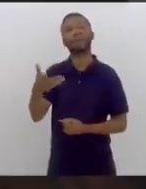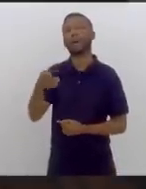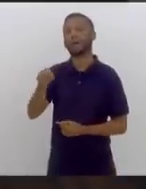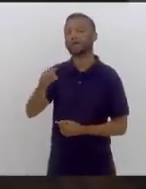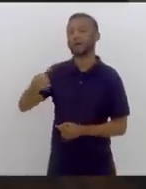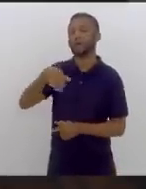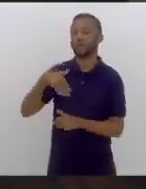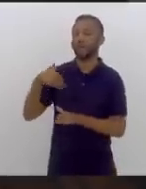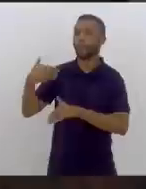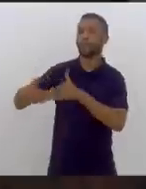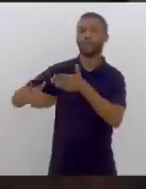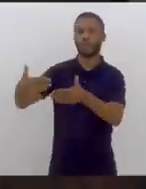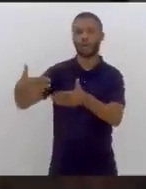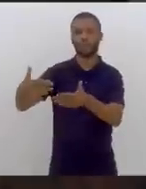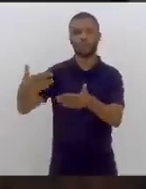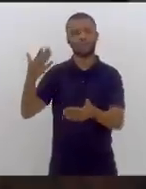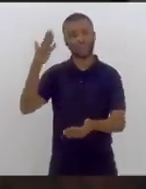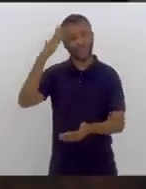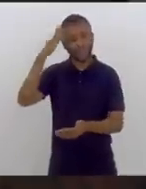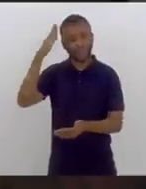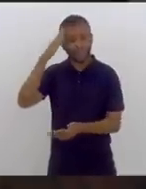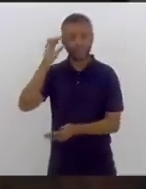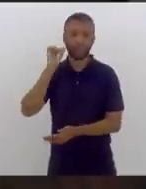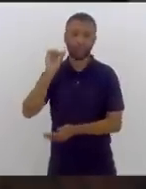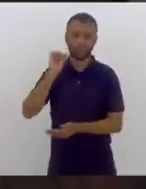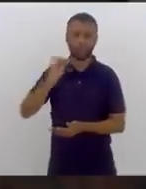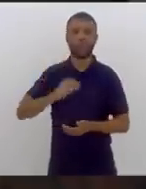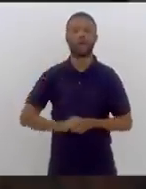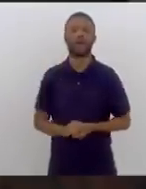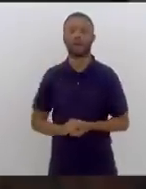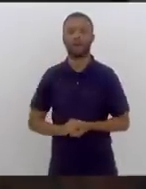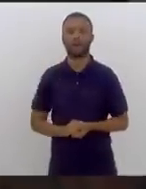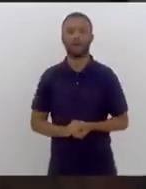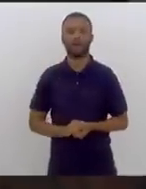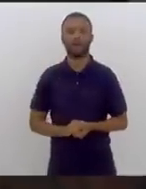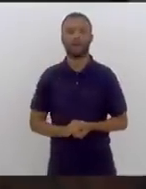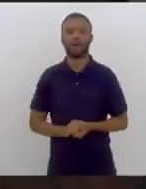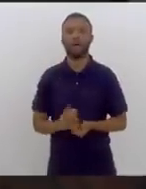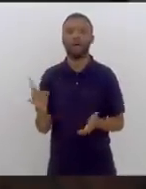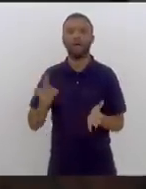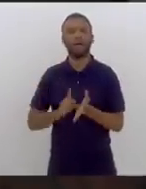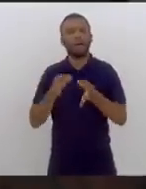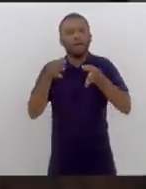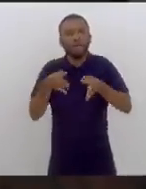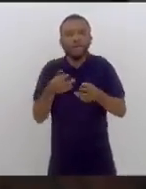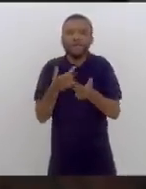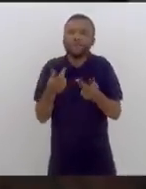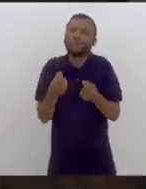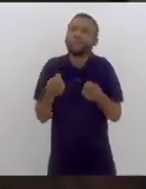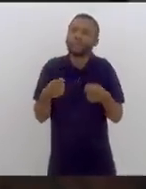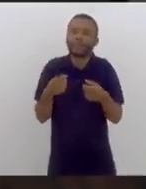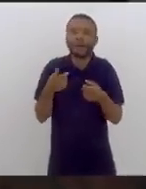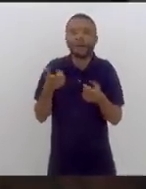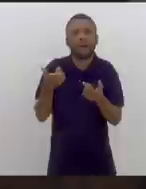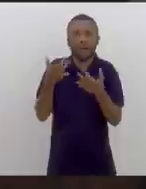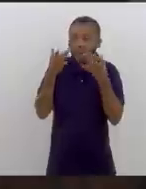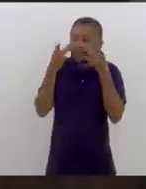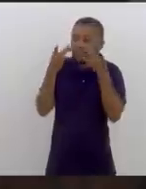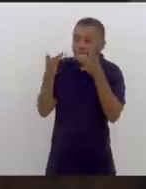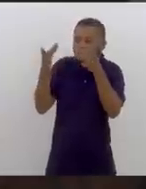processo ciente ciente tá de que realmente é uma coisa que tem que ser visto de forma muito